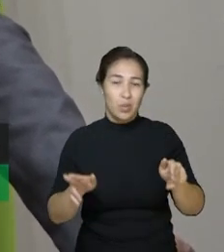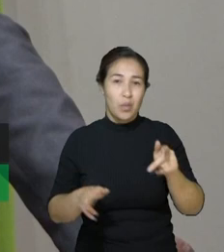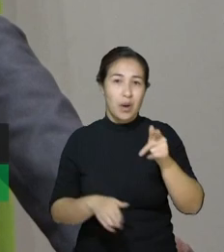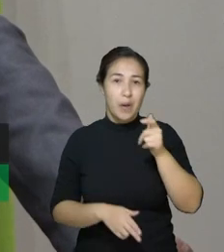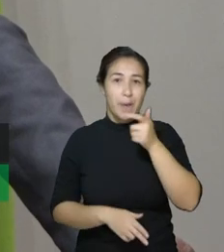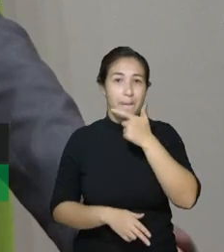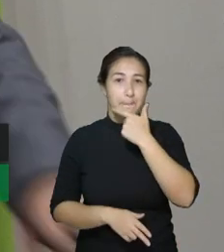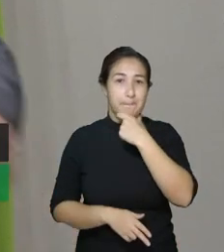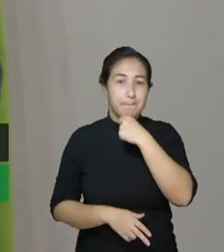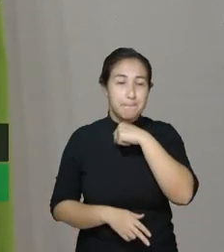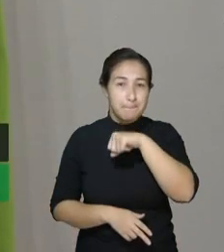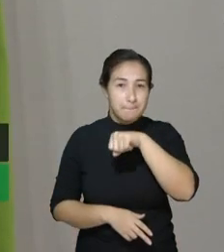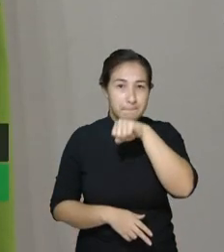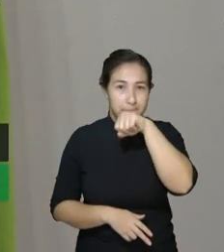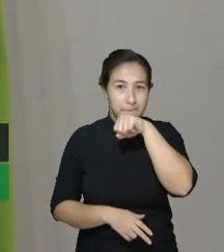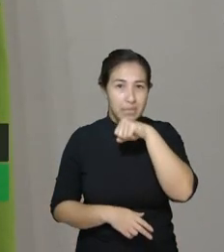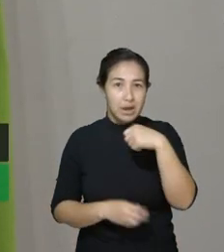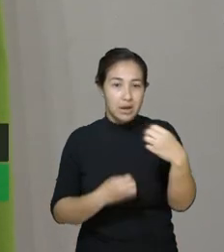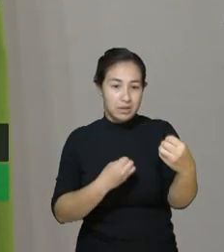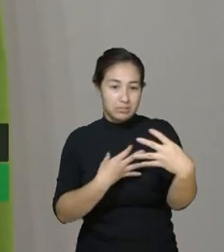me orientou muito, Cacildo